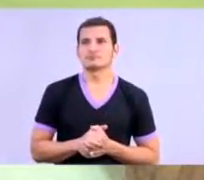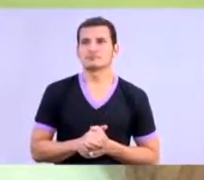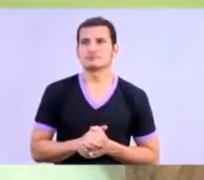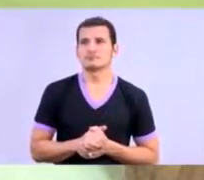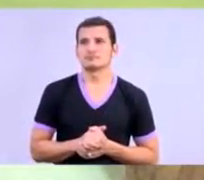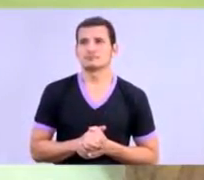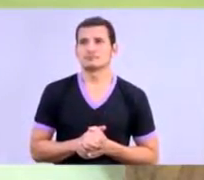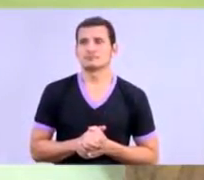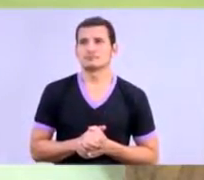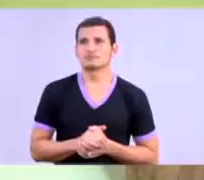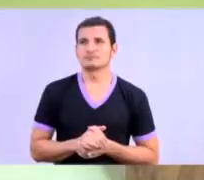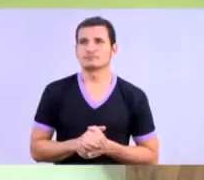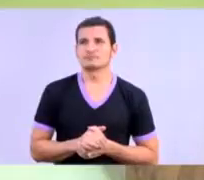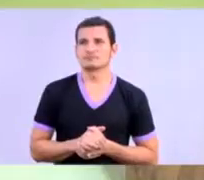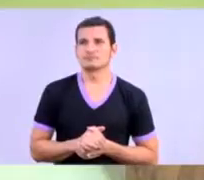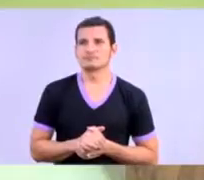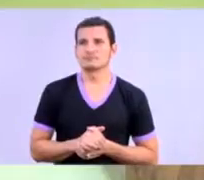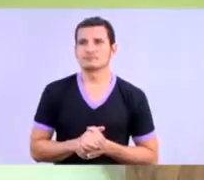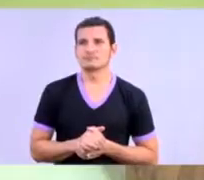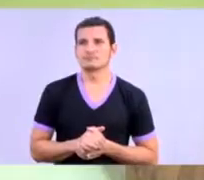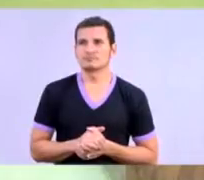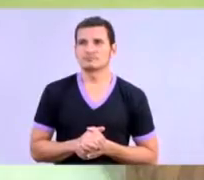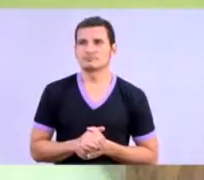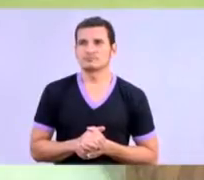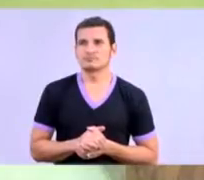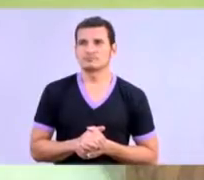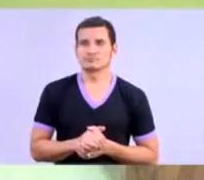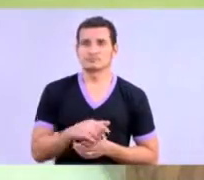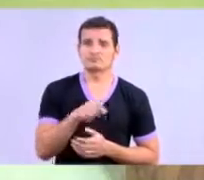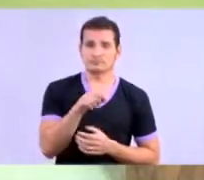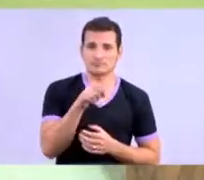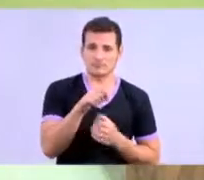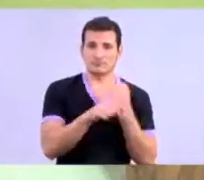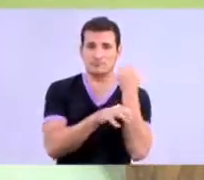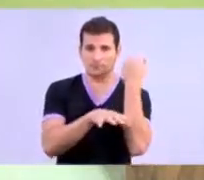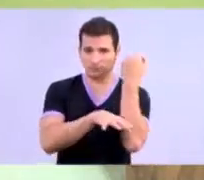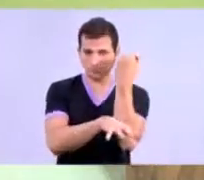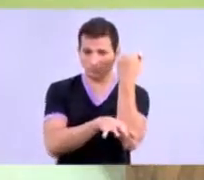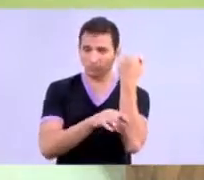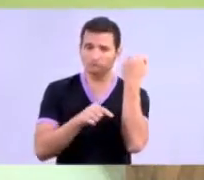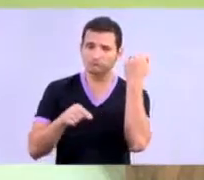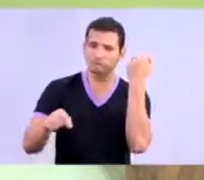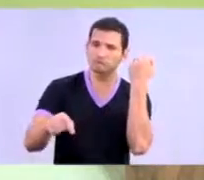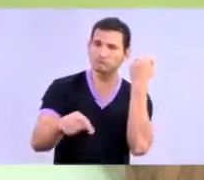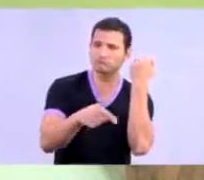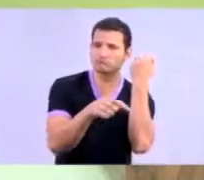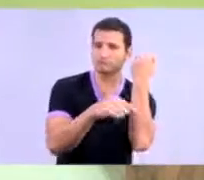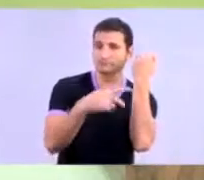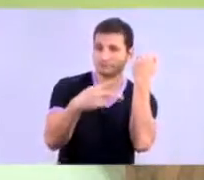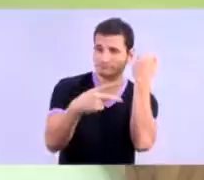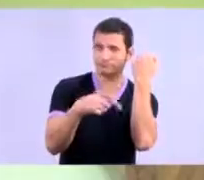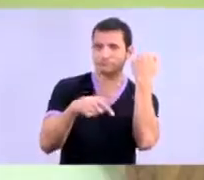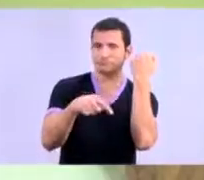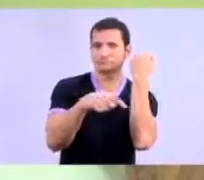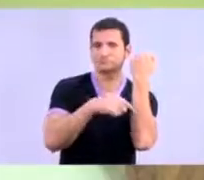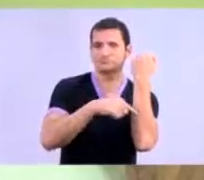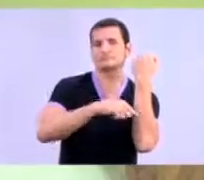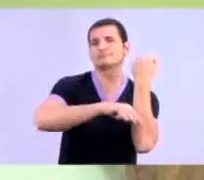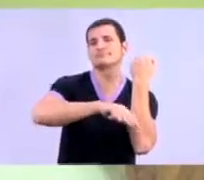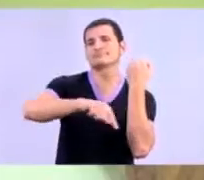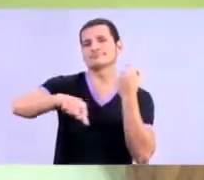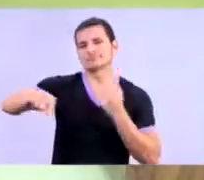sempre, vamos dizer, no ar. Então, o servidor recebe a sua requisição e lhe envia a